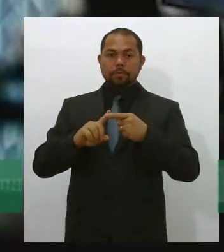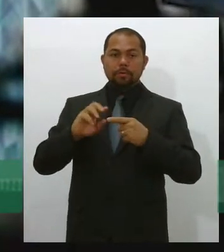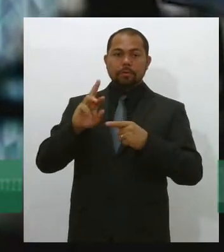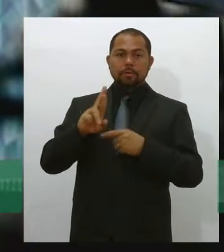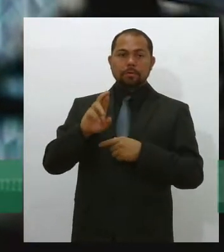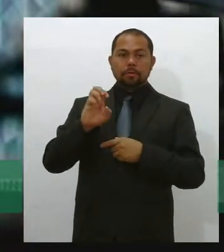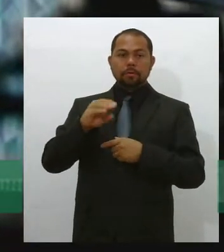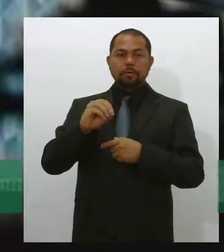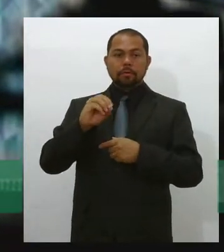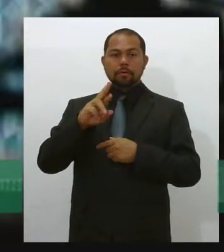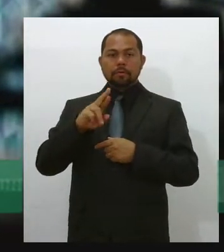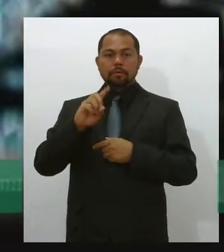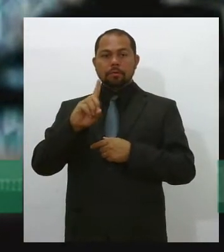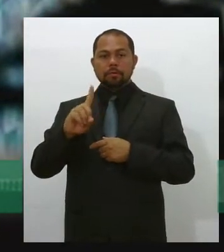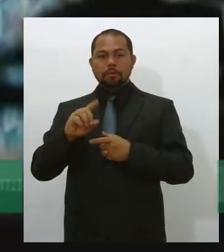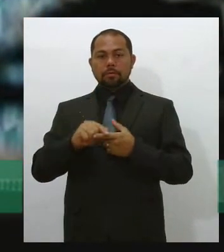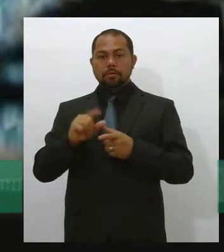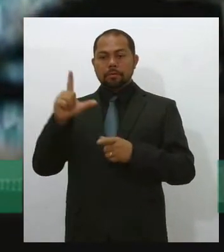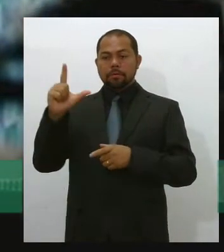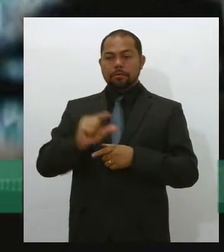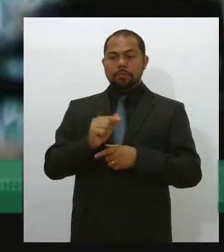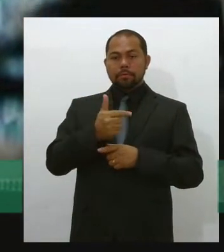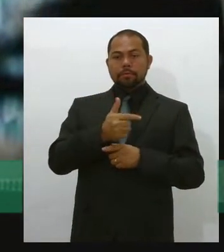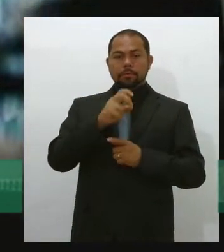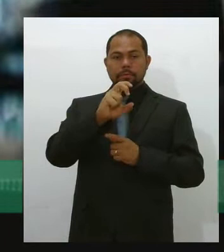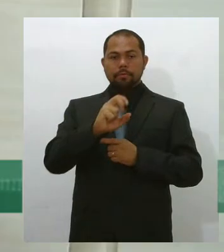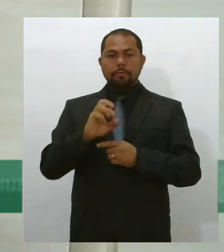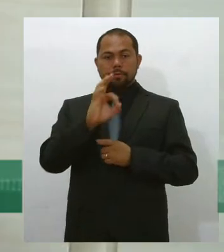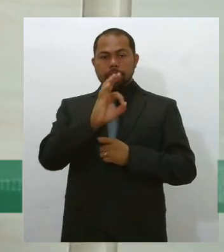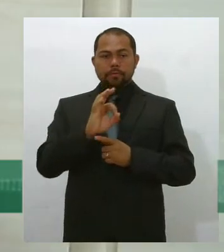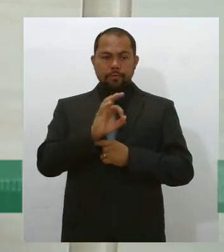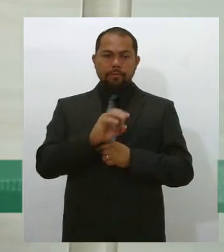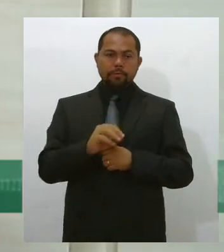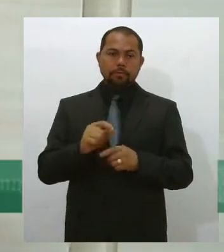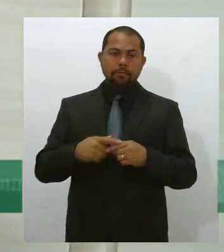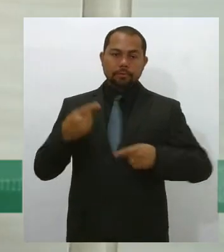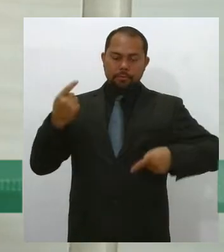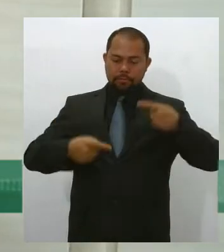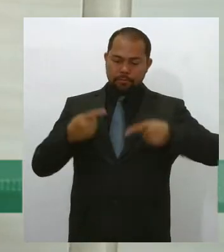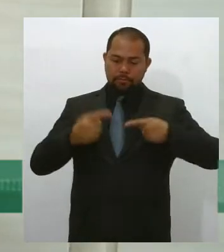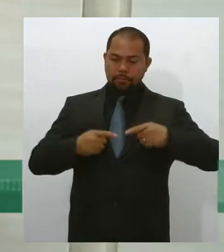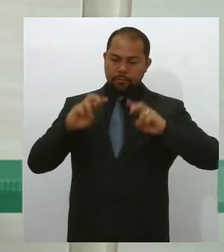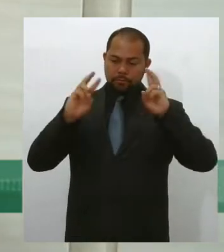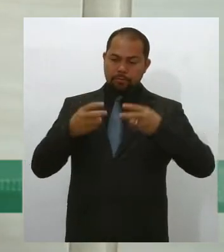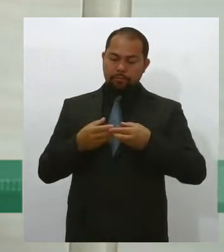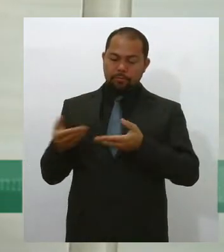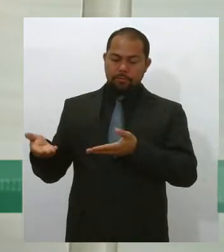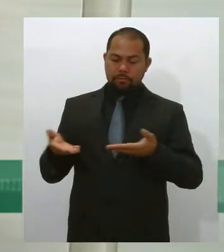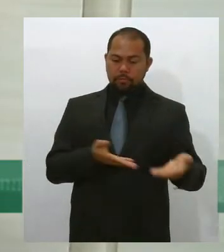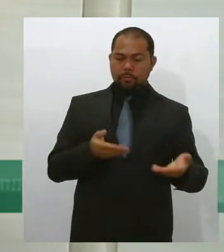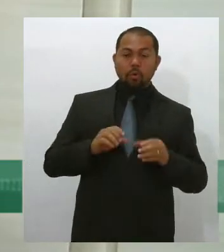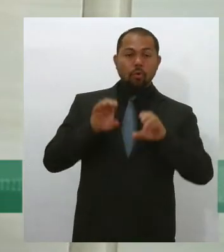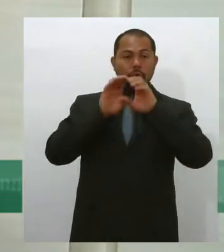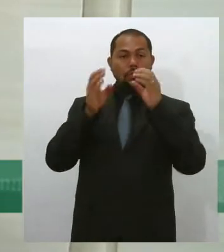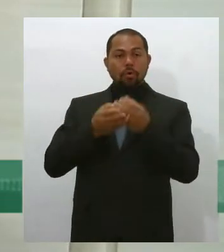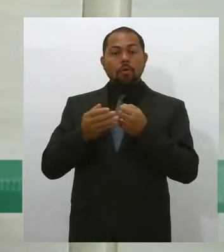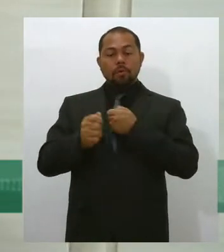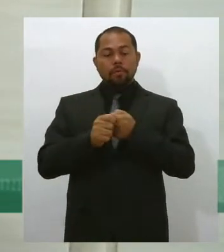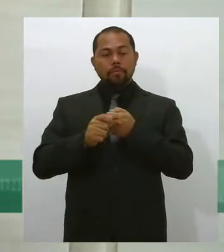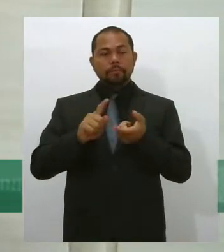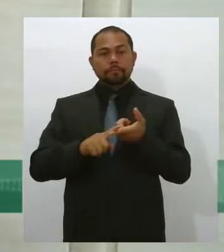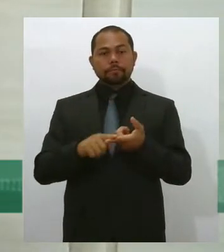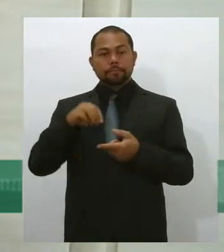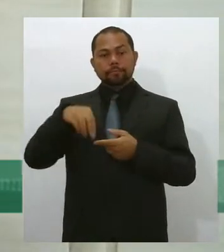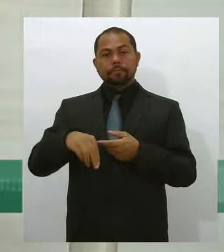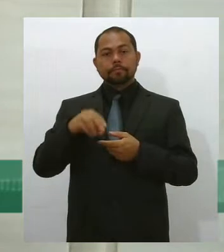programação para 25 porcento para debater sobre o tema Recebemos hoje aqui no Congresso em Pauta Marcos ou do Parque que é